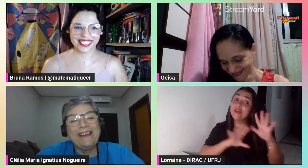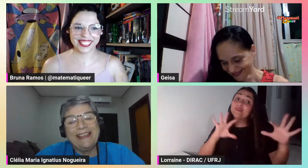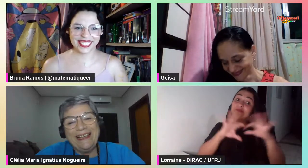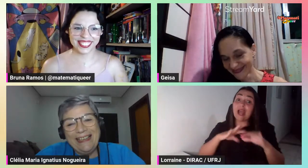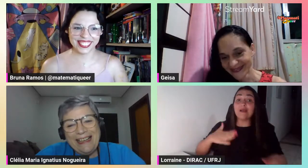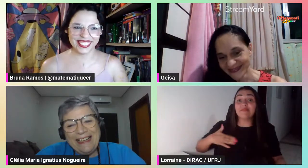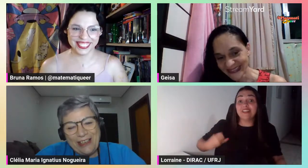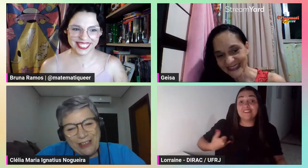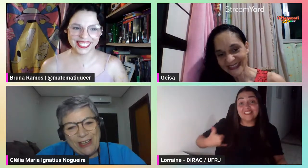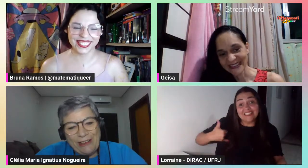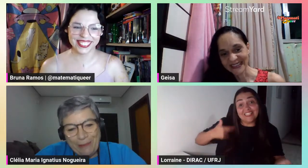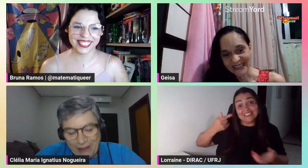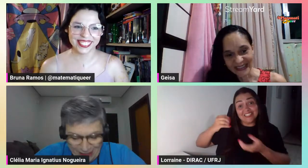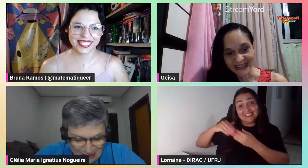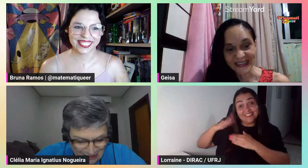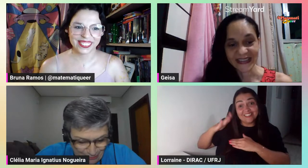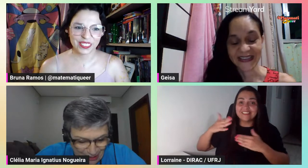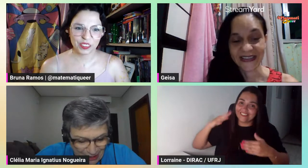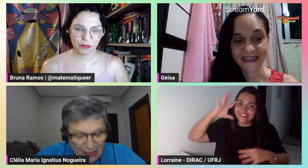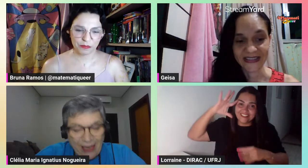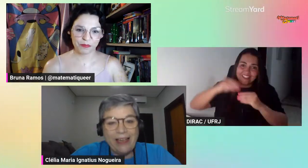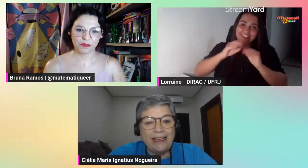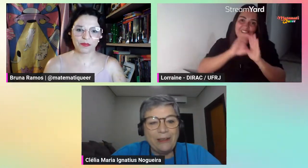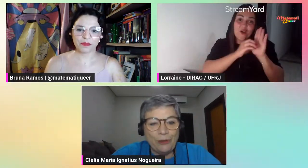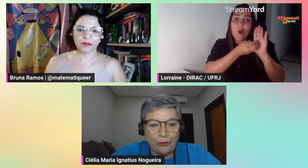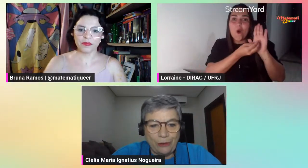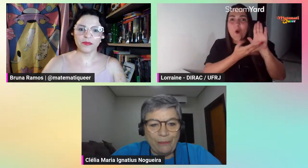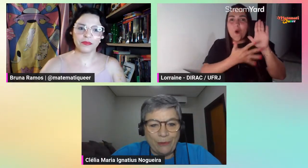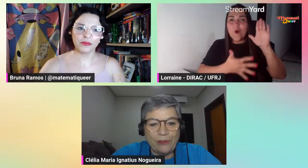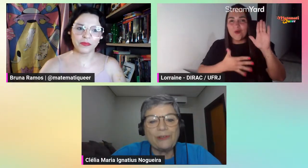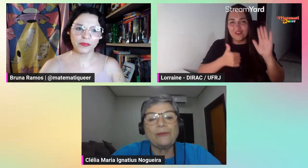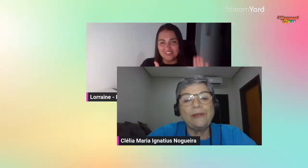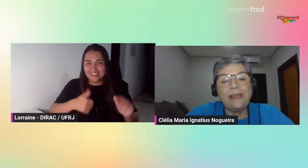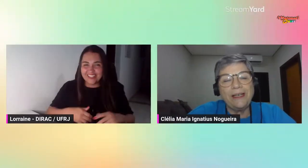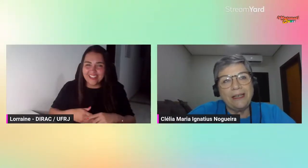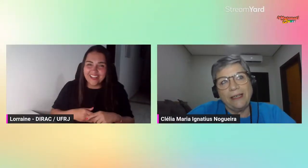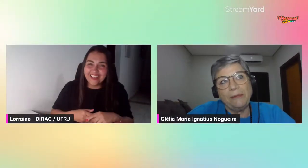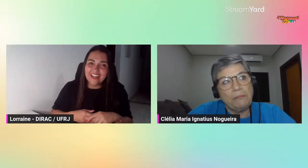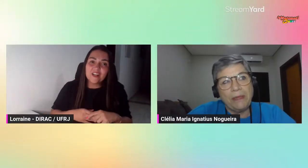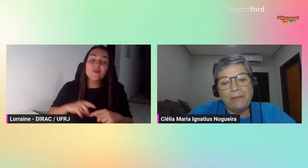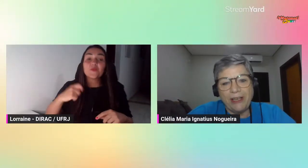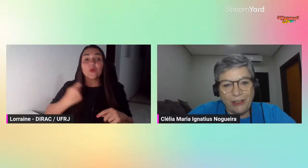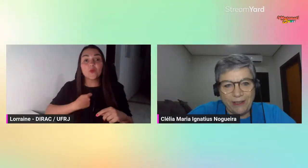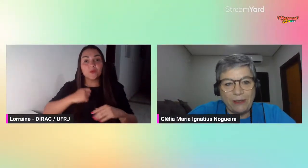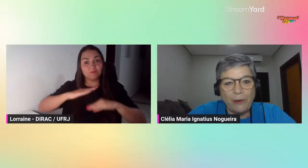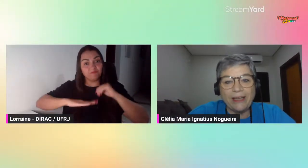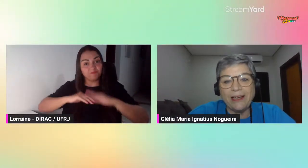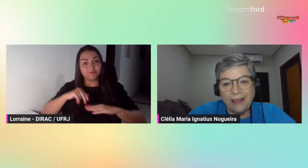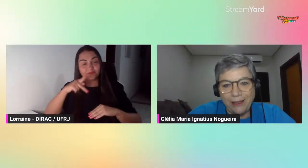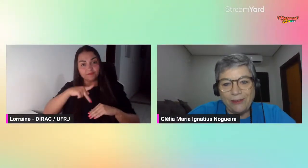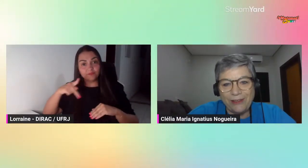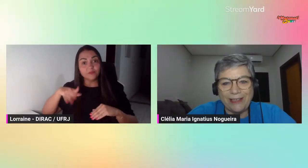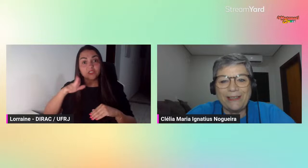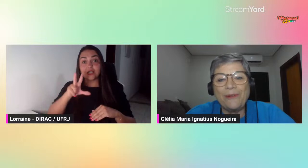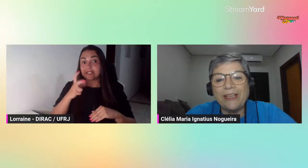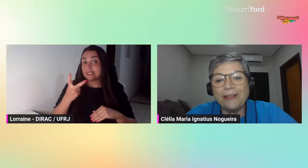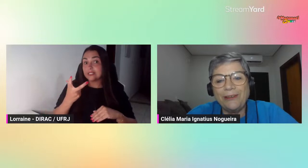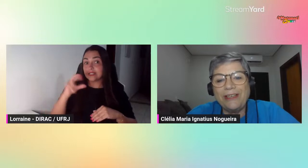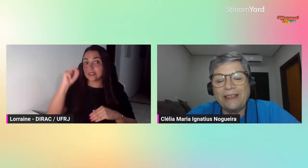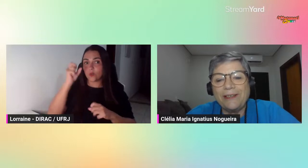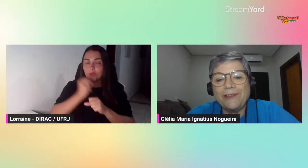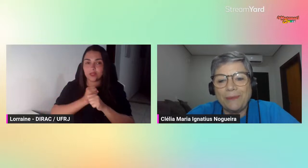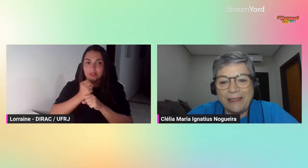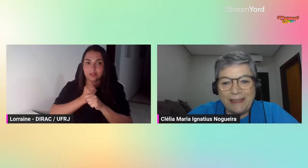atuação. Gente, para vocês terem uma ideia, eu sou professora há mais de 50 anos, há